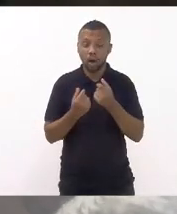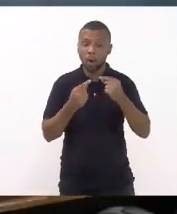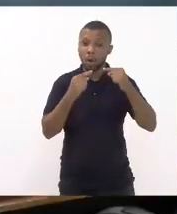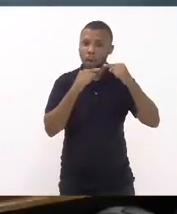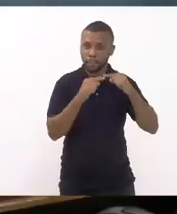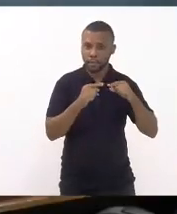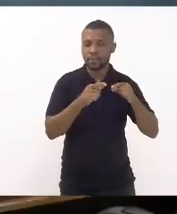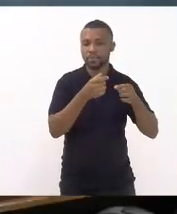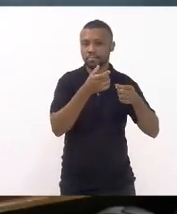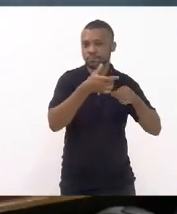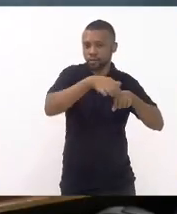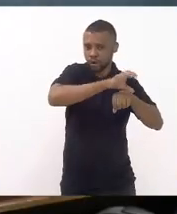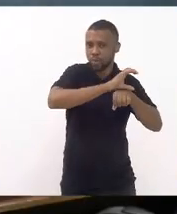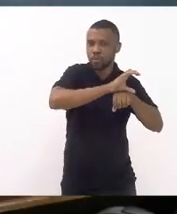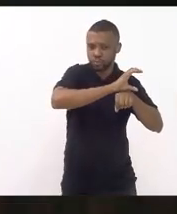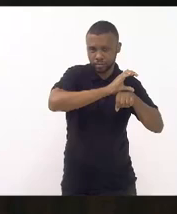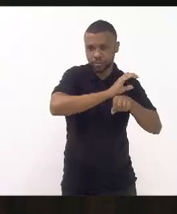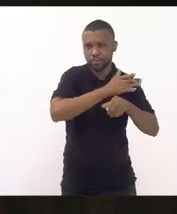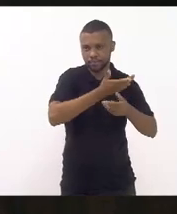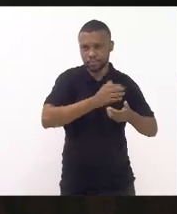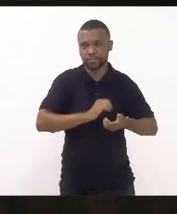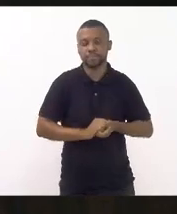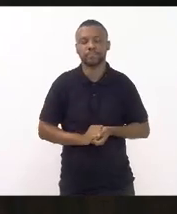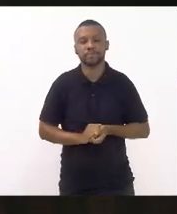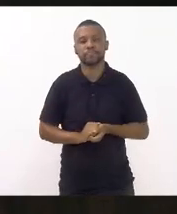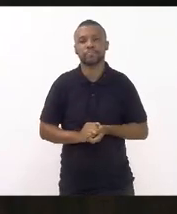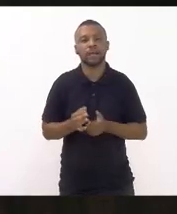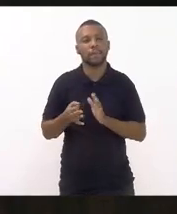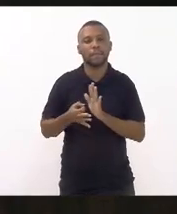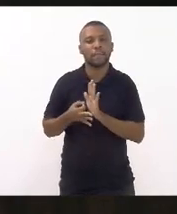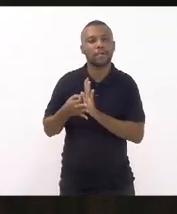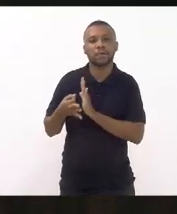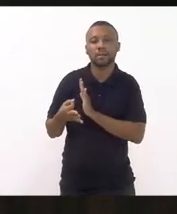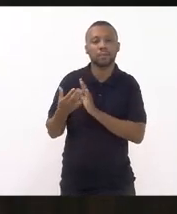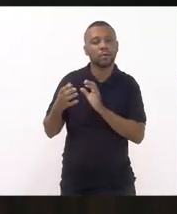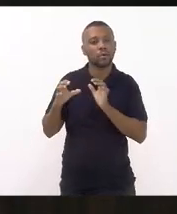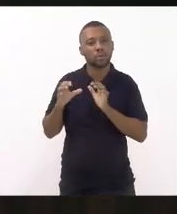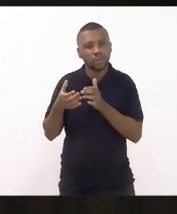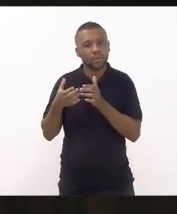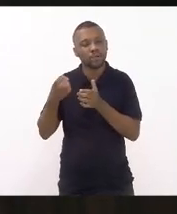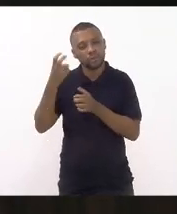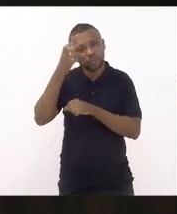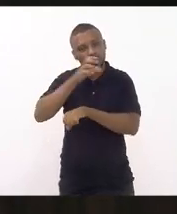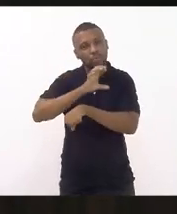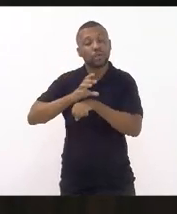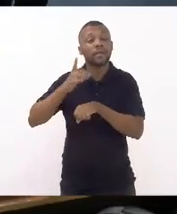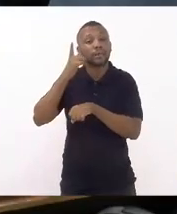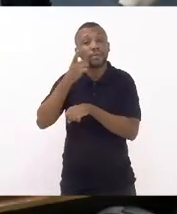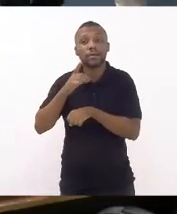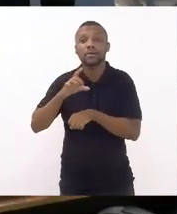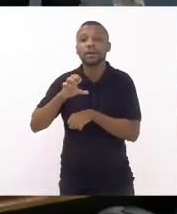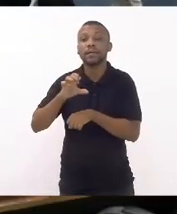juridicidade. Para emitir parecer pela Comissão de Cultura, deputado Elimar Coelho.